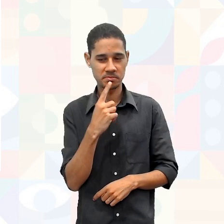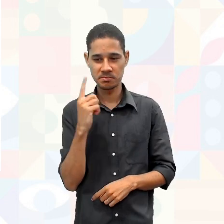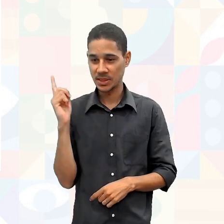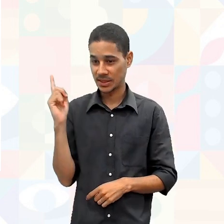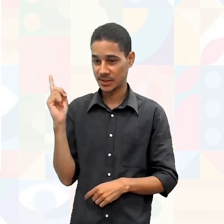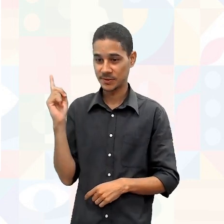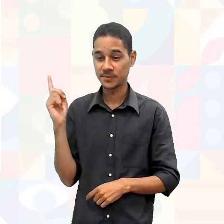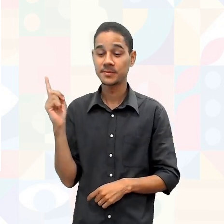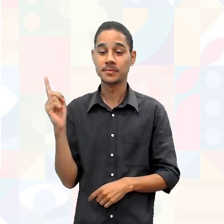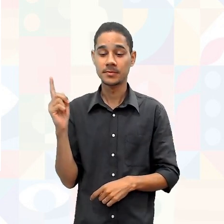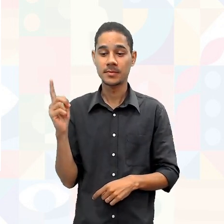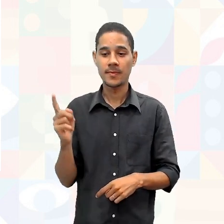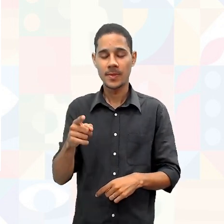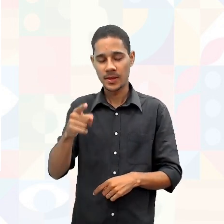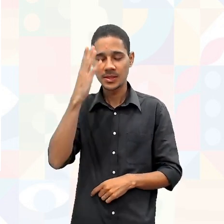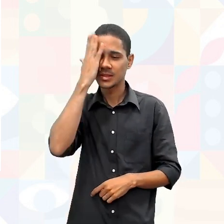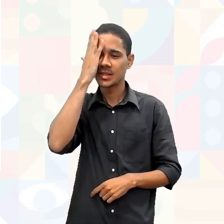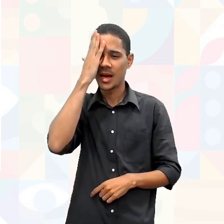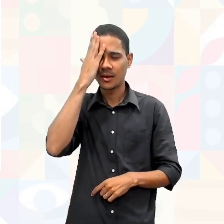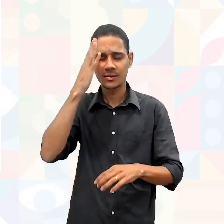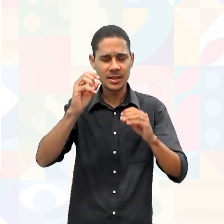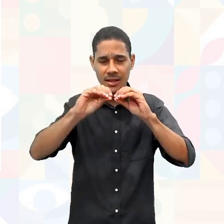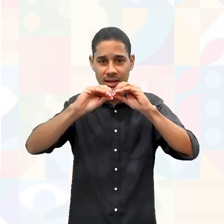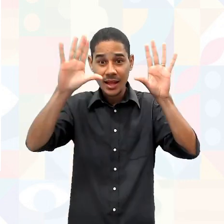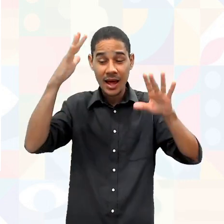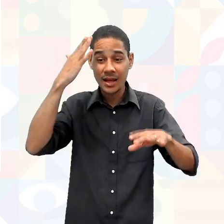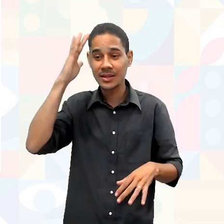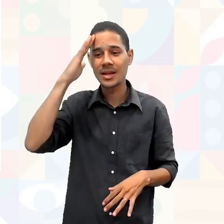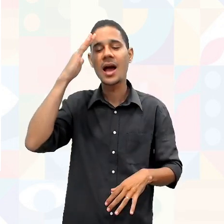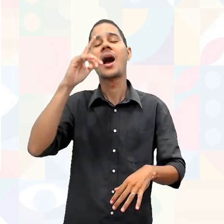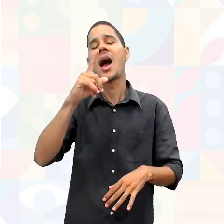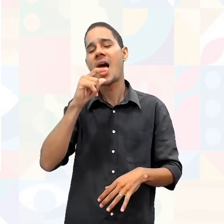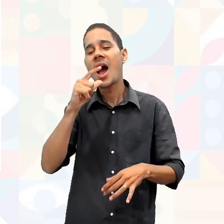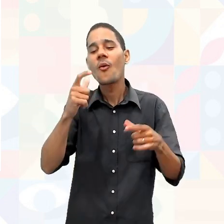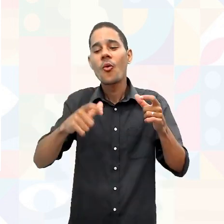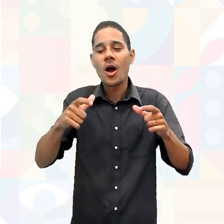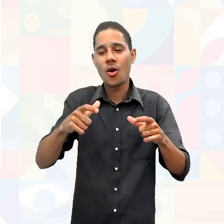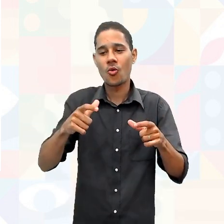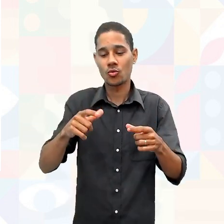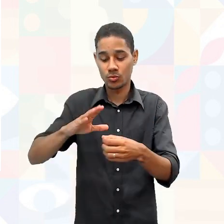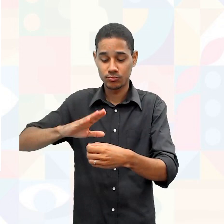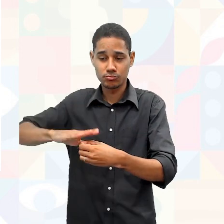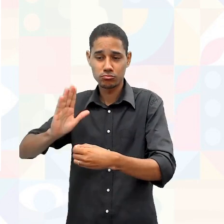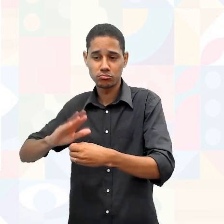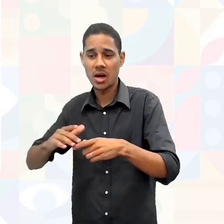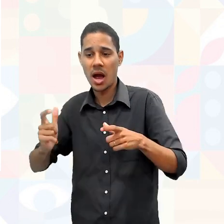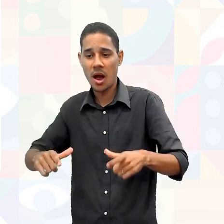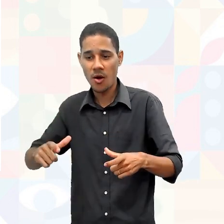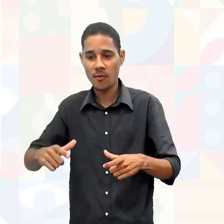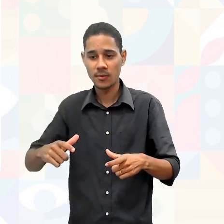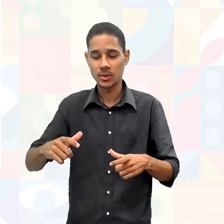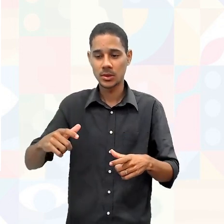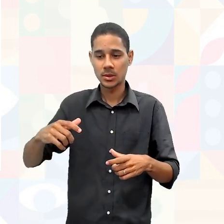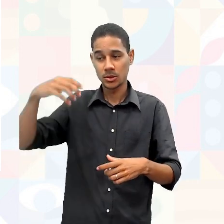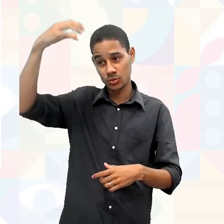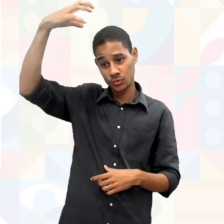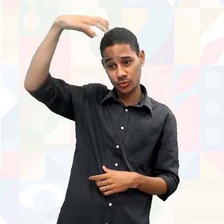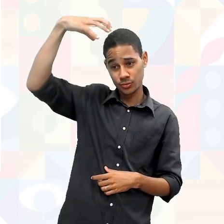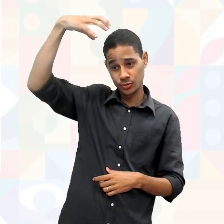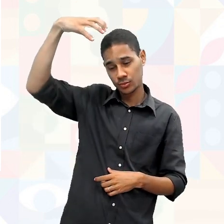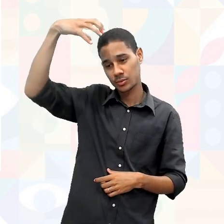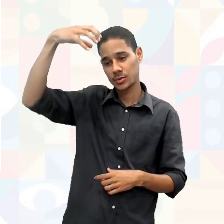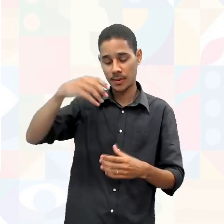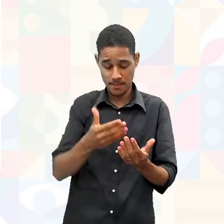você define com muita clareza todas as saídas das águas, onde vai ser vaso sanitário, onde vai ser ducha higiênica, onde vai ser